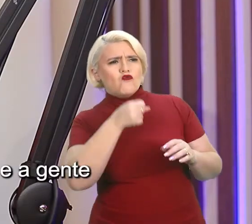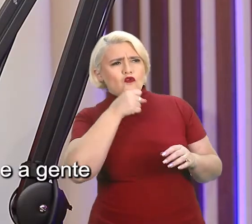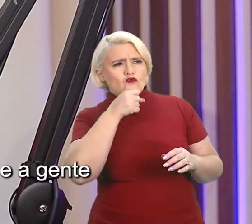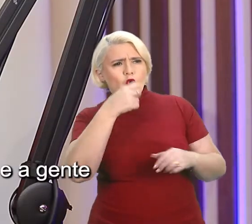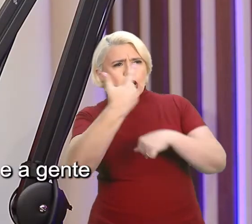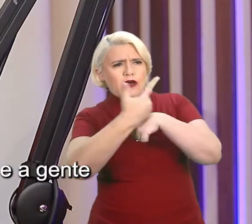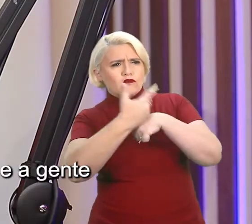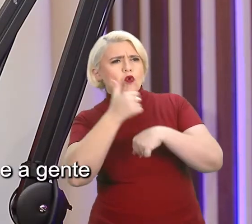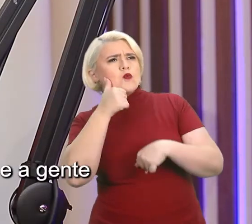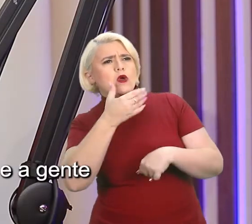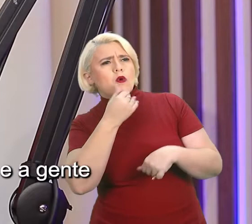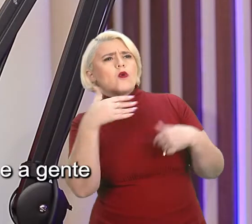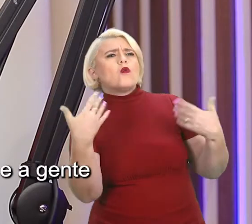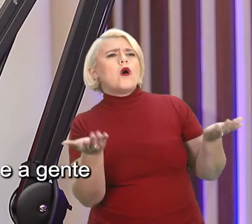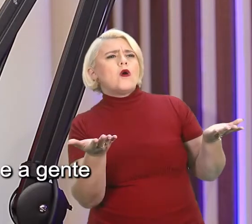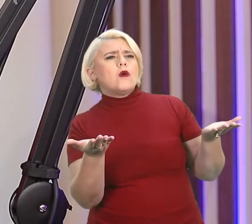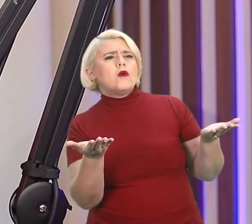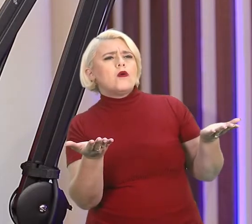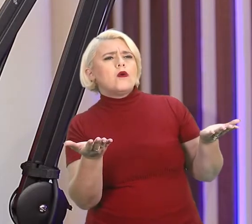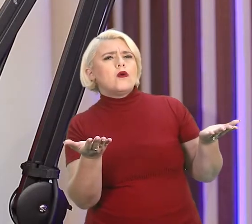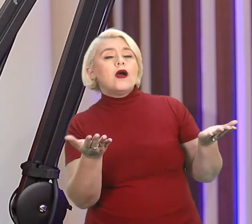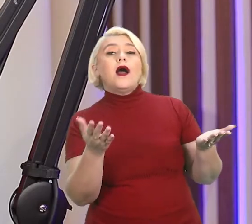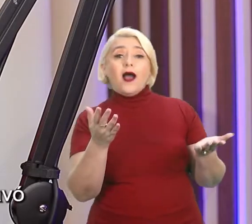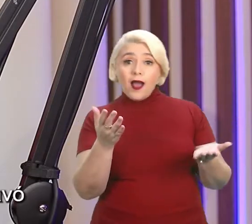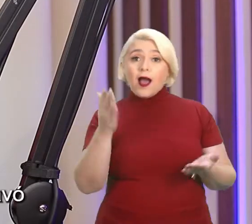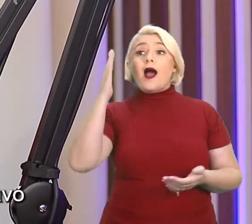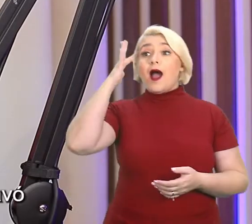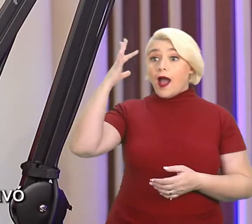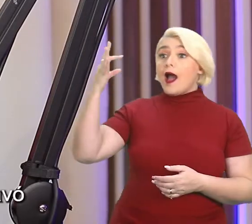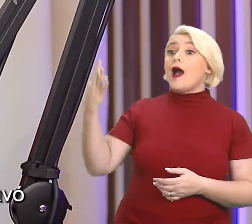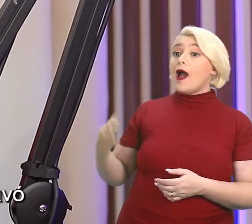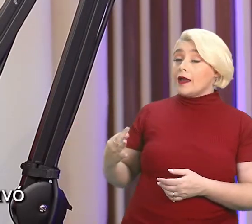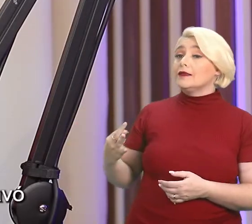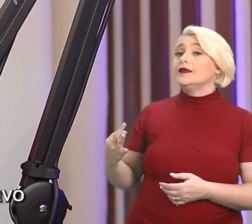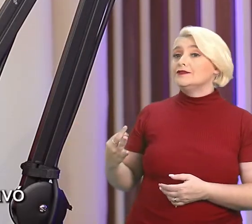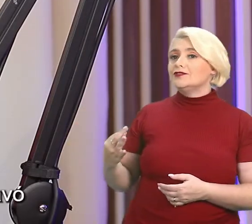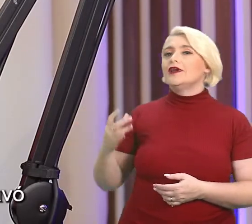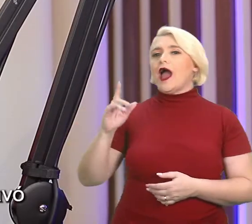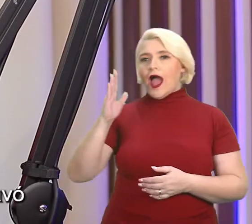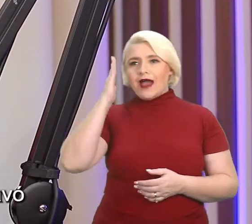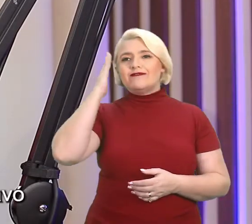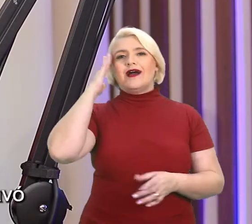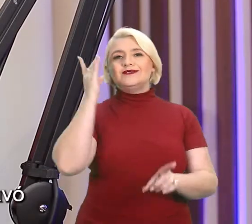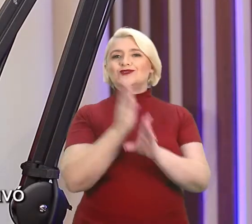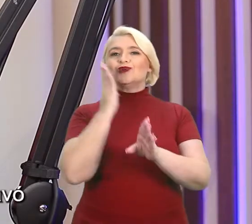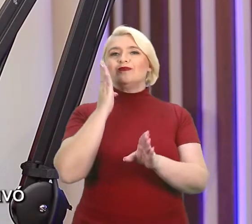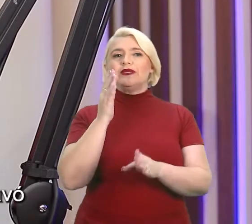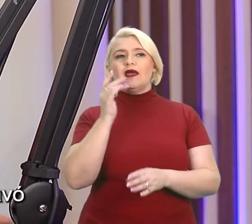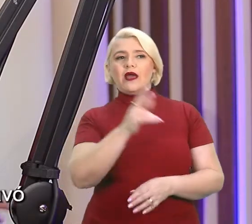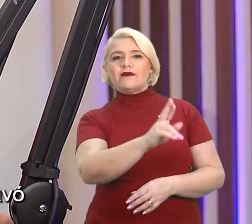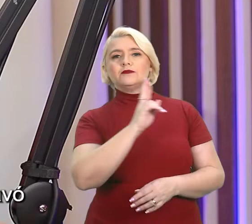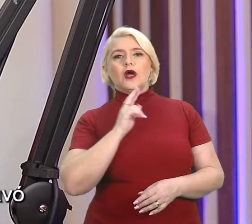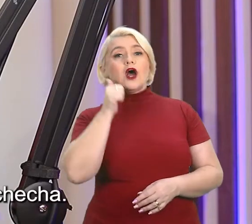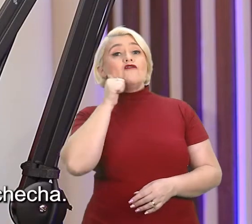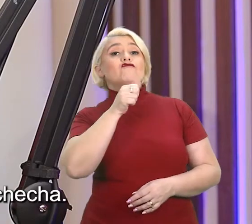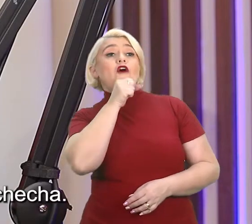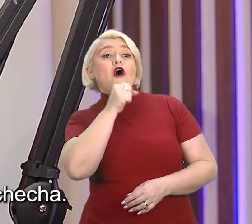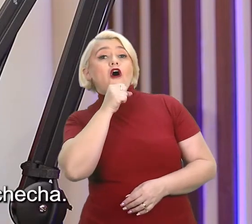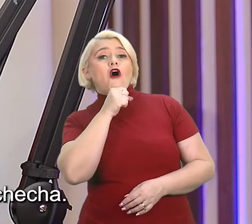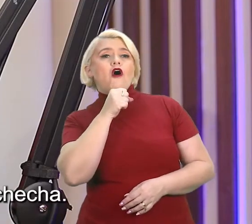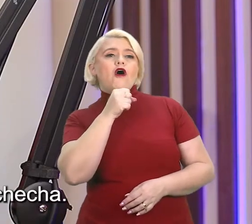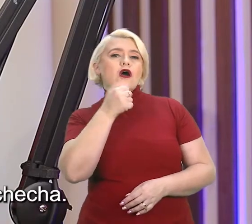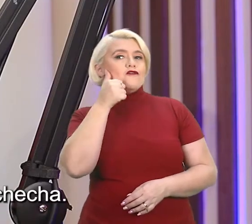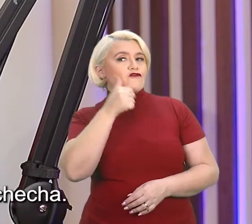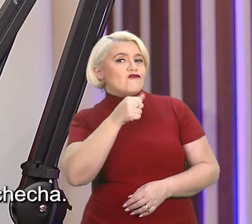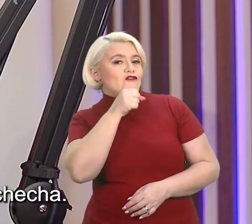ou homem? Aí a gente faz o sinal de homem ou mulher. Entendi. E aí é que a gente vai saber, aí ele vai responder, não, minha avó. Aí ele faz o